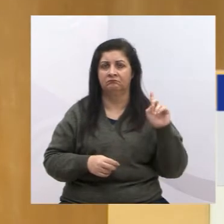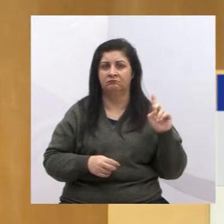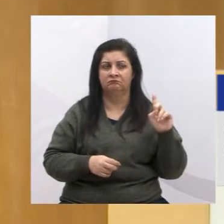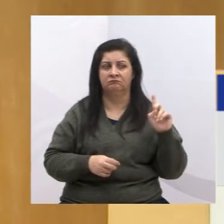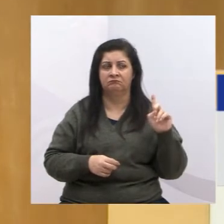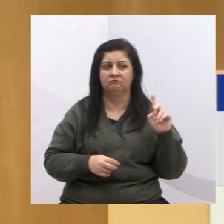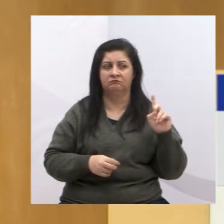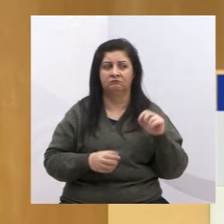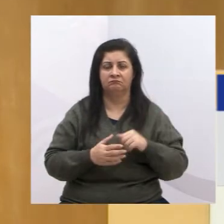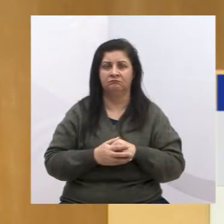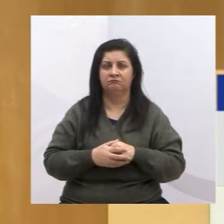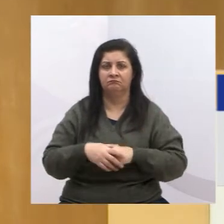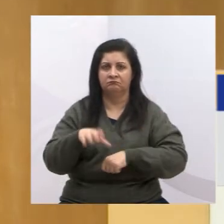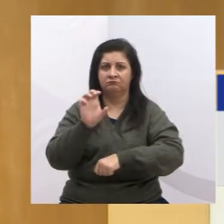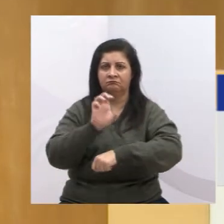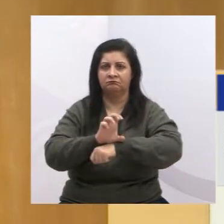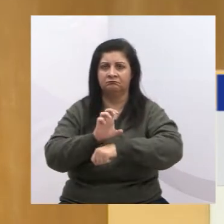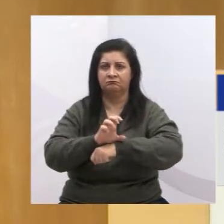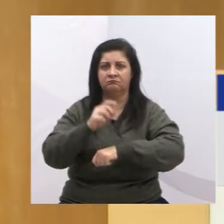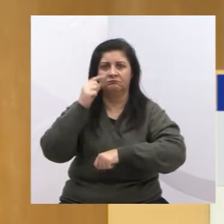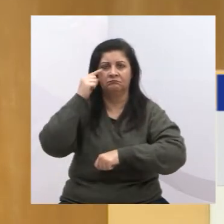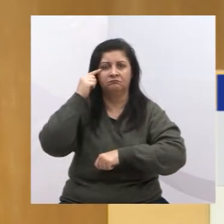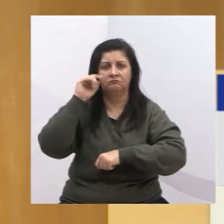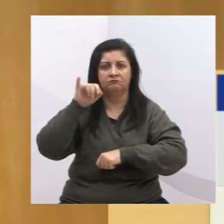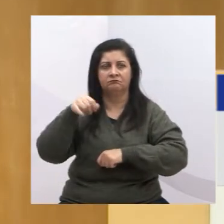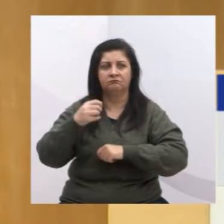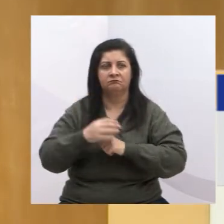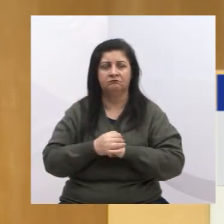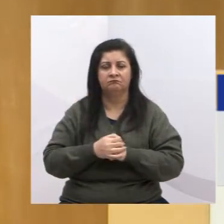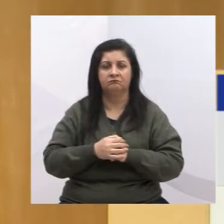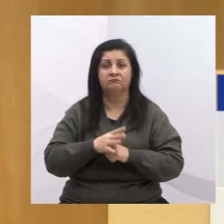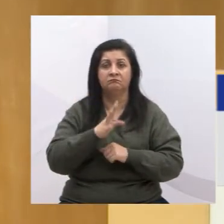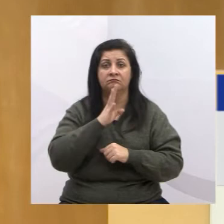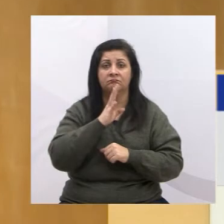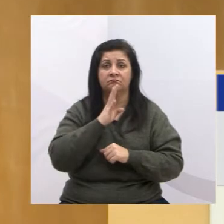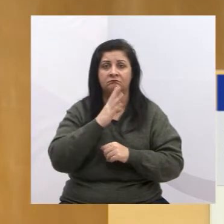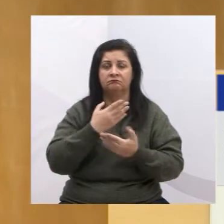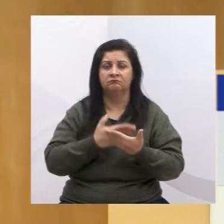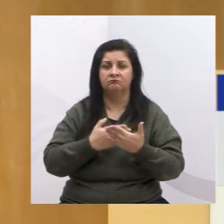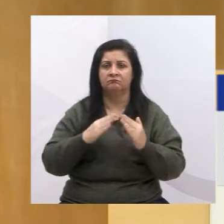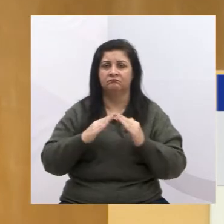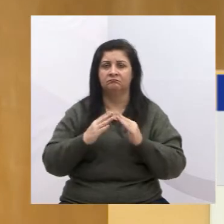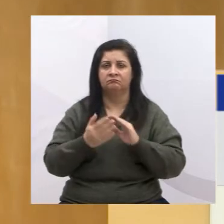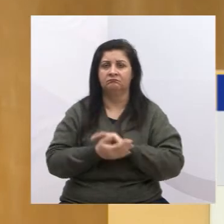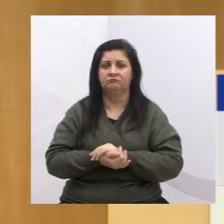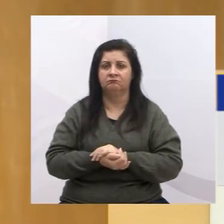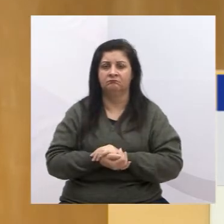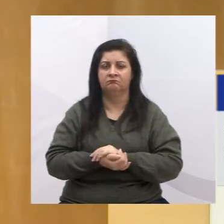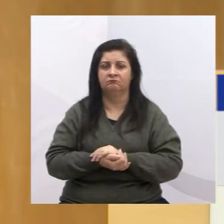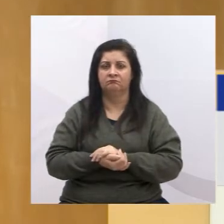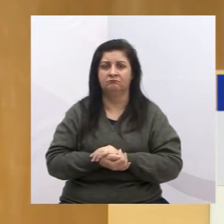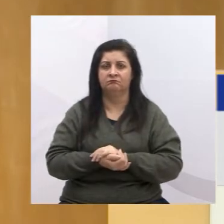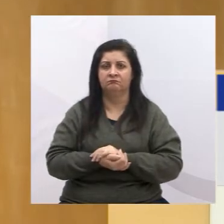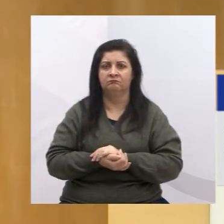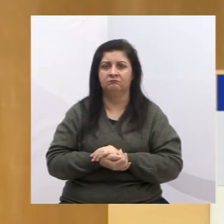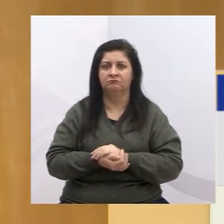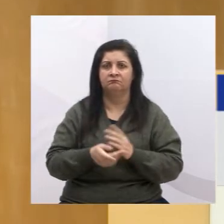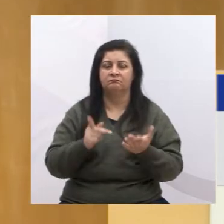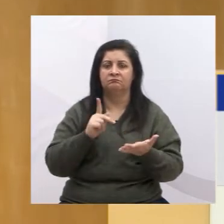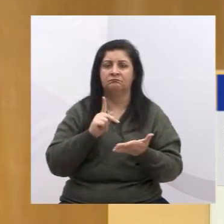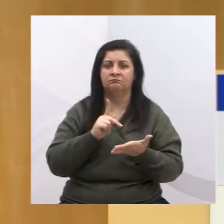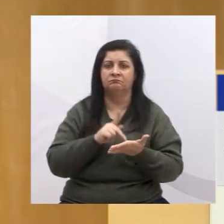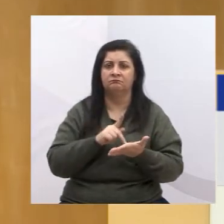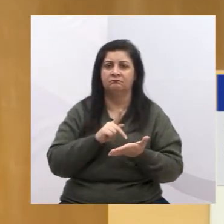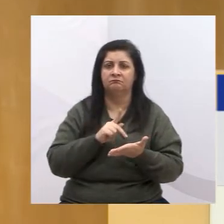Quando eu fui fazer estágio no Japão, eu fiz questão de conhecer escolas. E realmente,